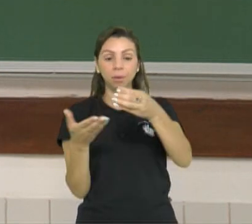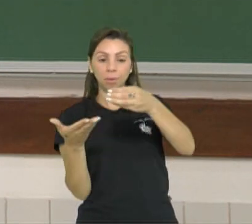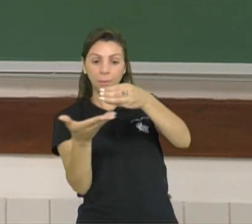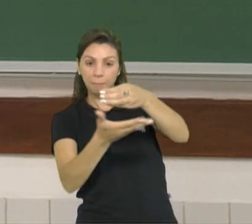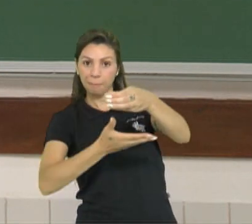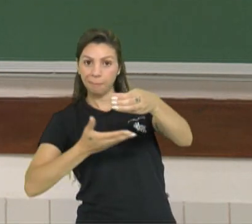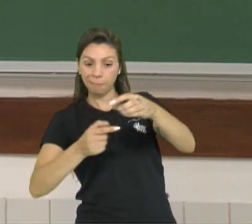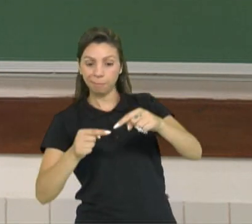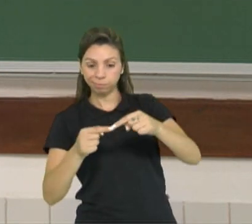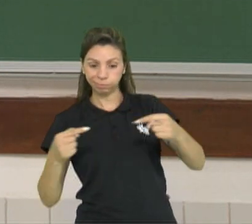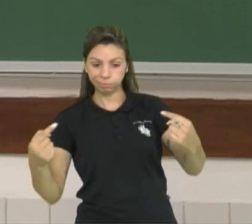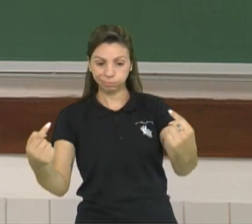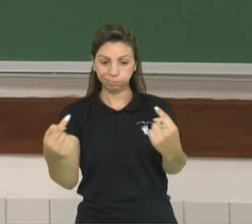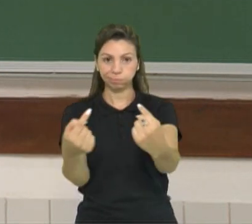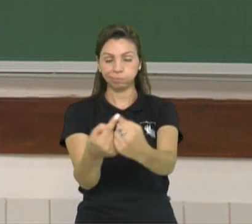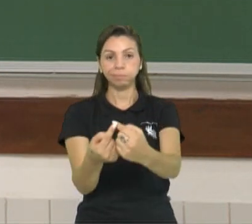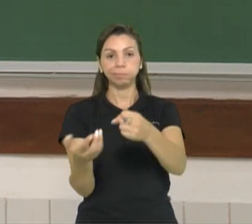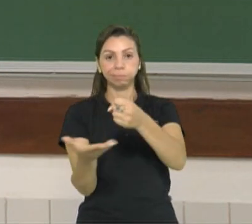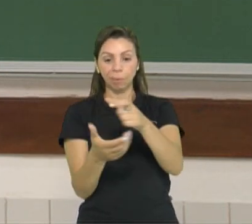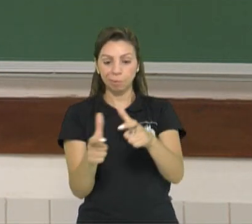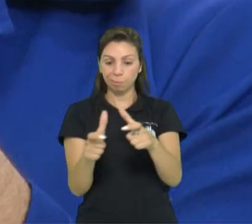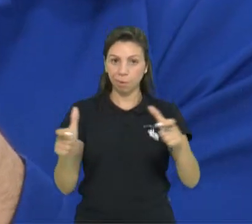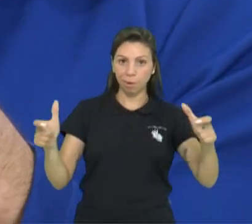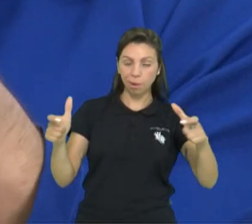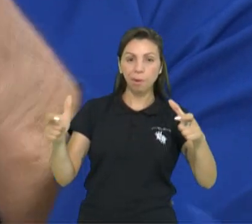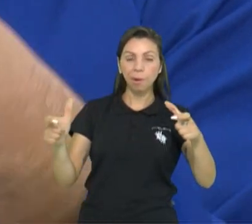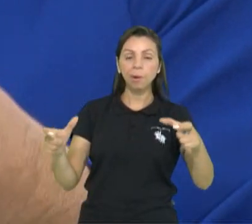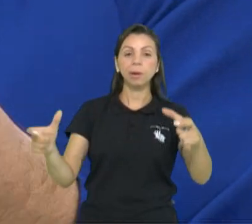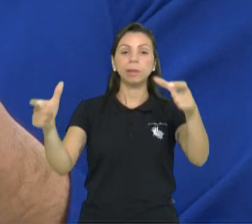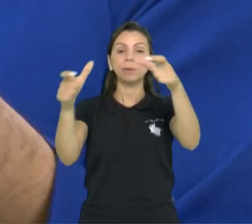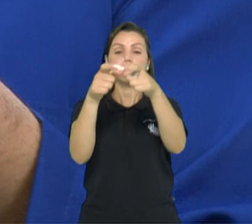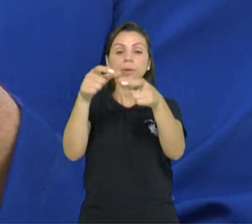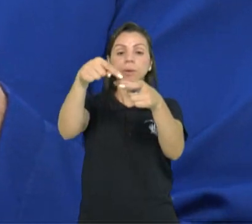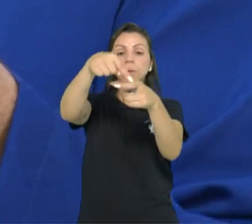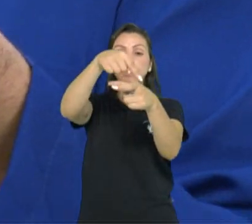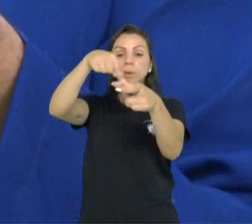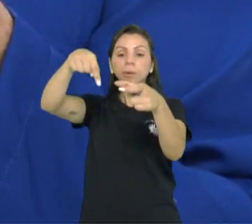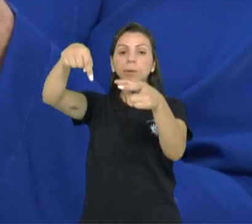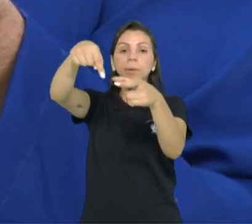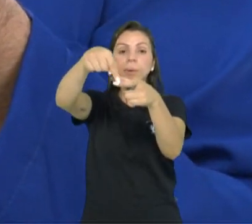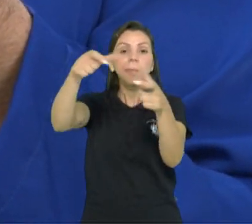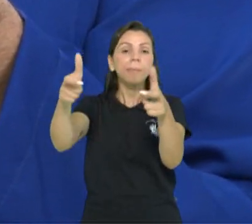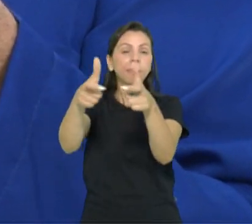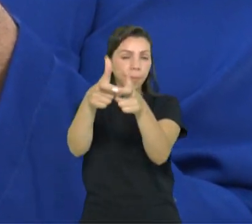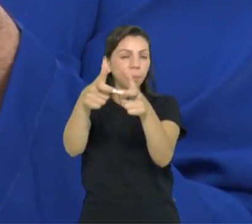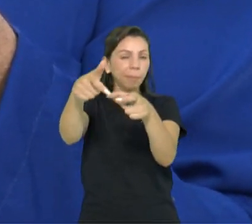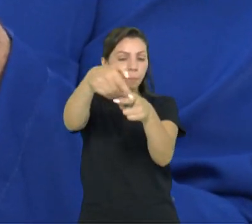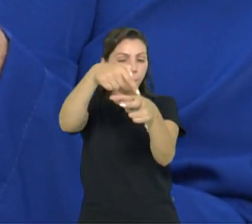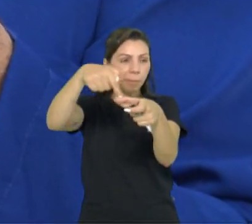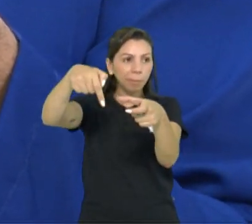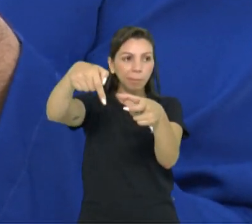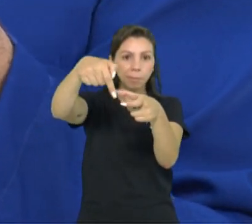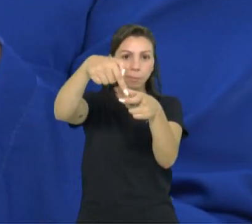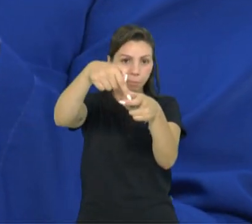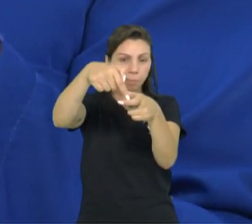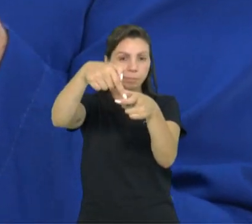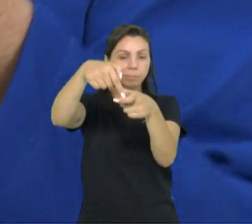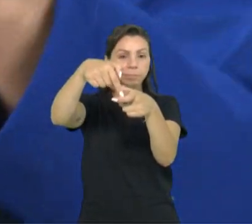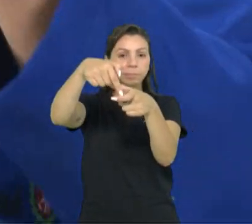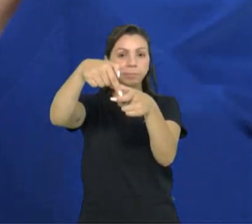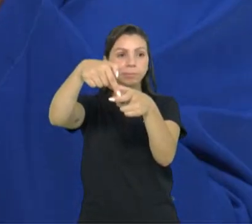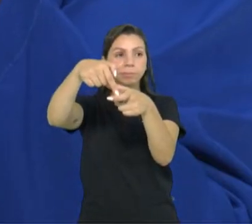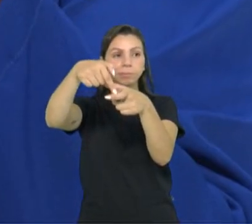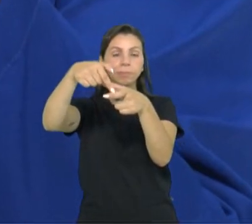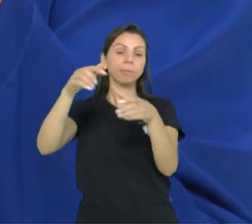base maior, circular, e aqui uma base menor também circular, ó. Nós também temos uma base circular